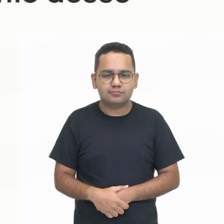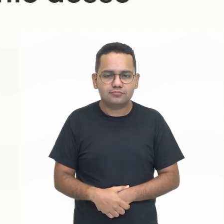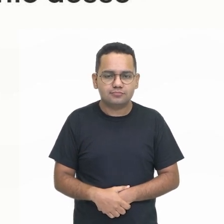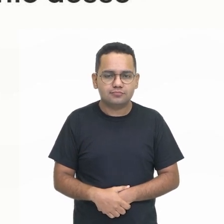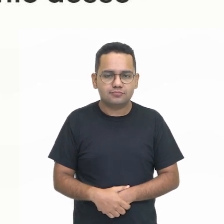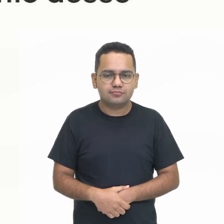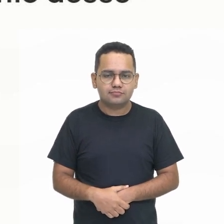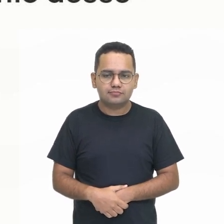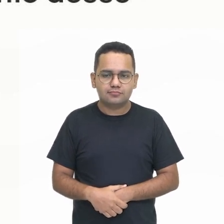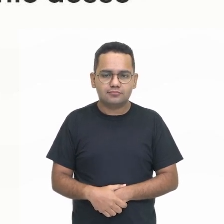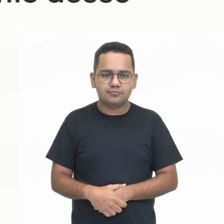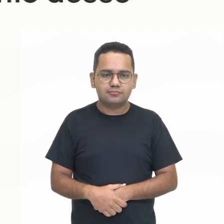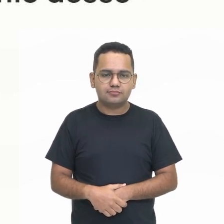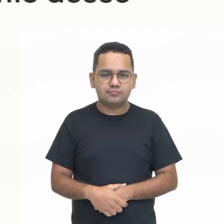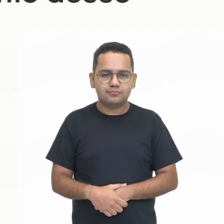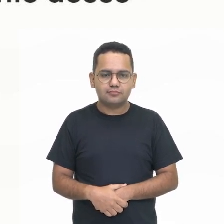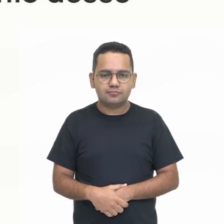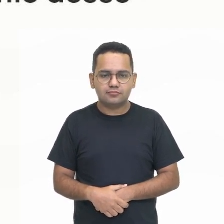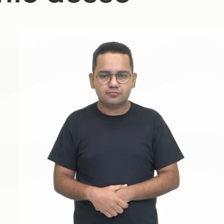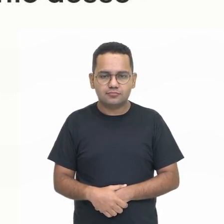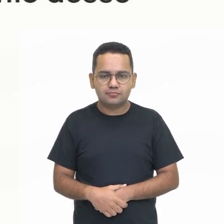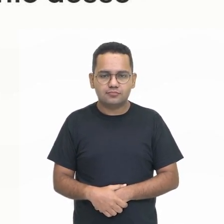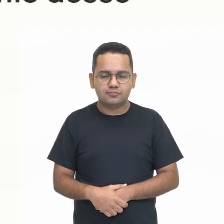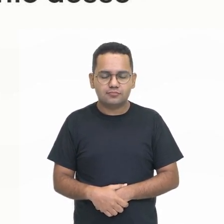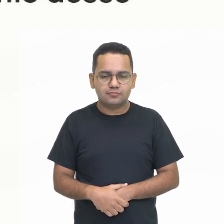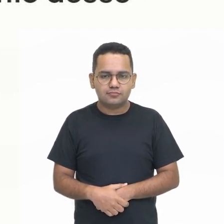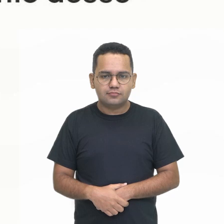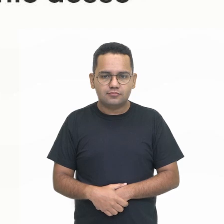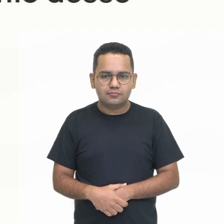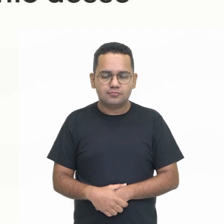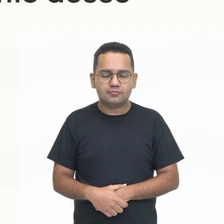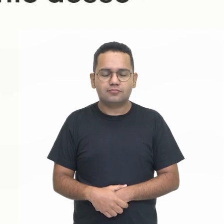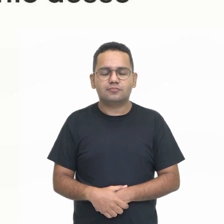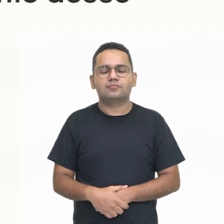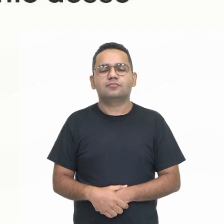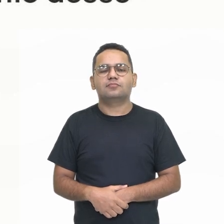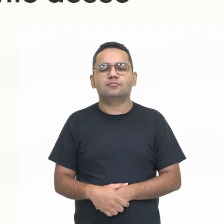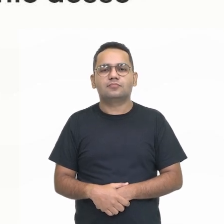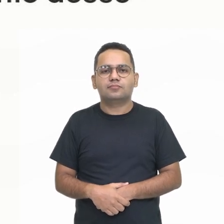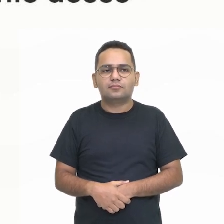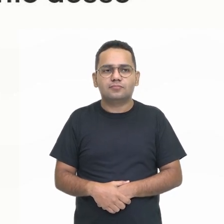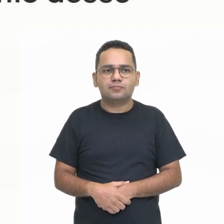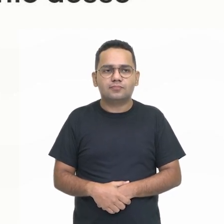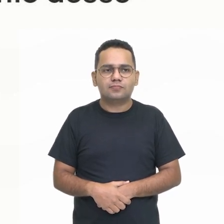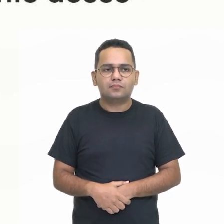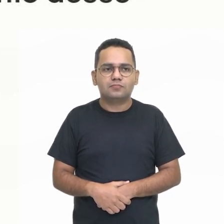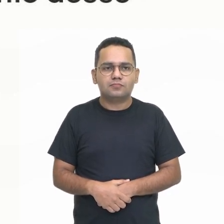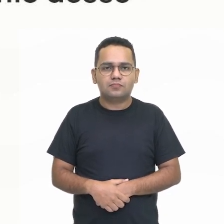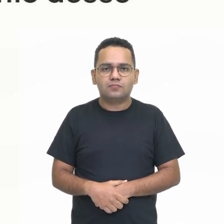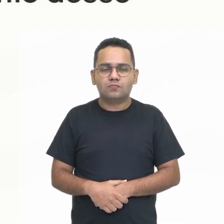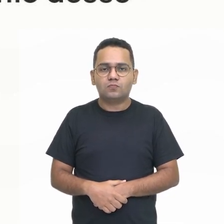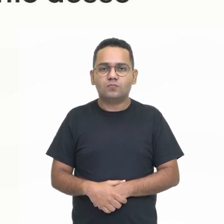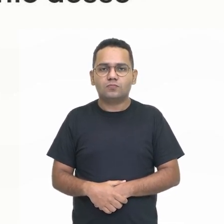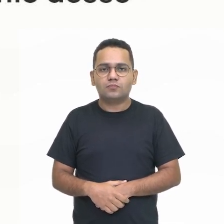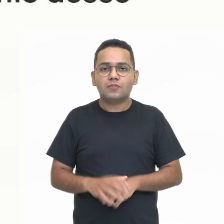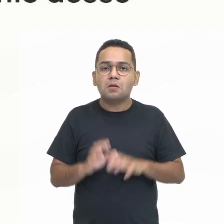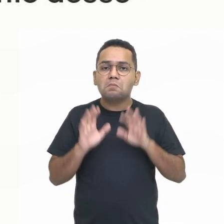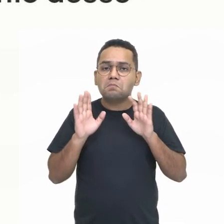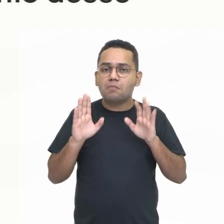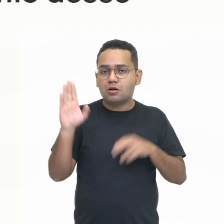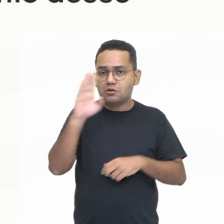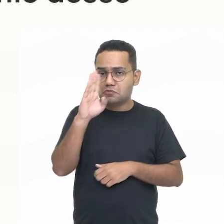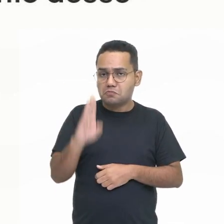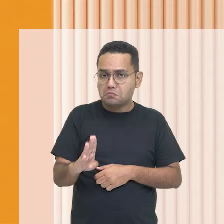durante a exploração, a formação, né, econômica brasileira, por um